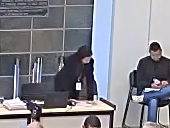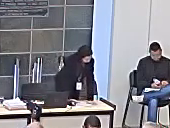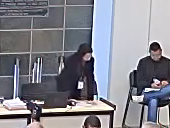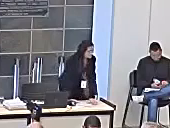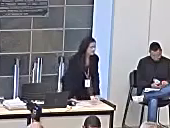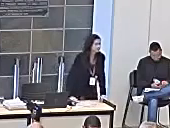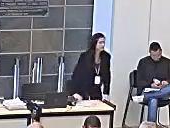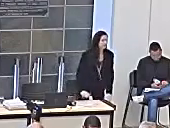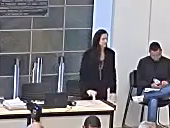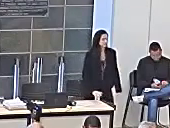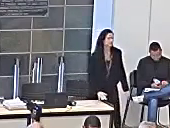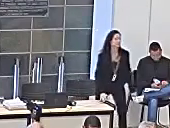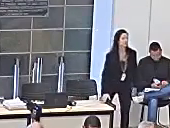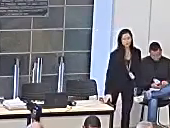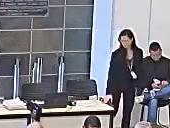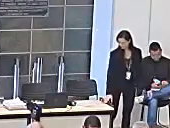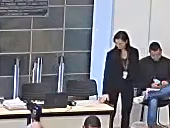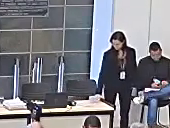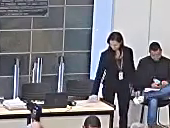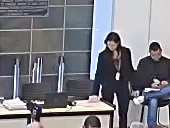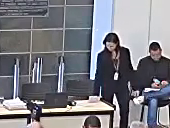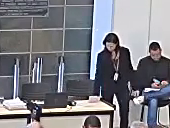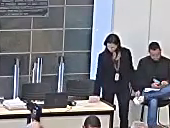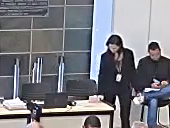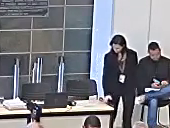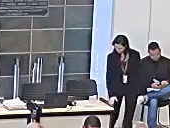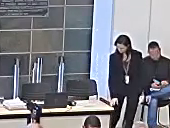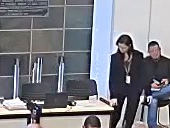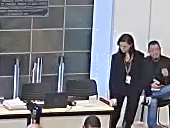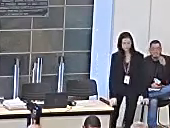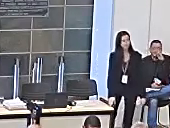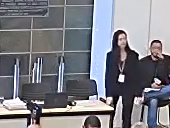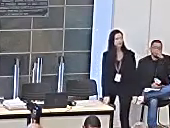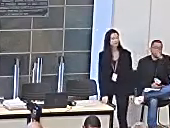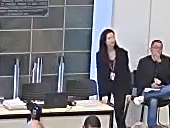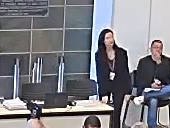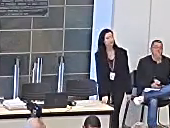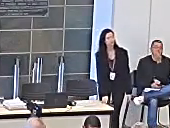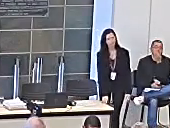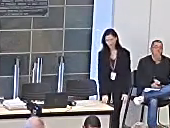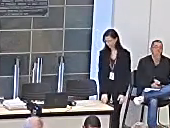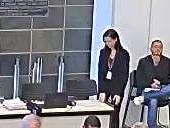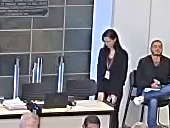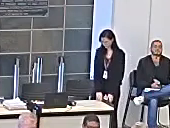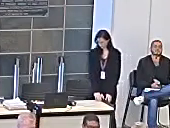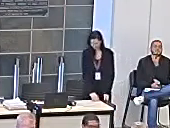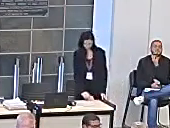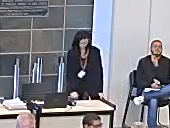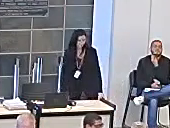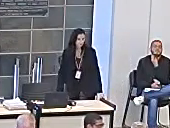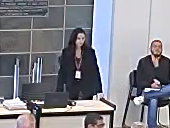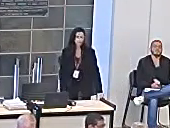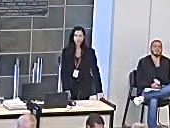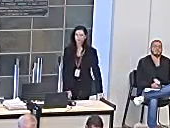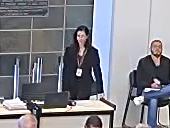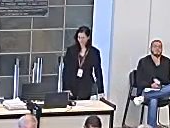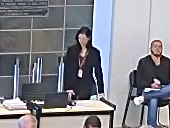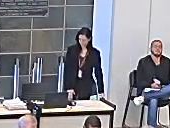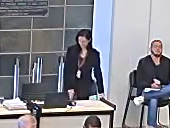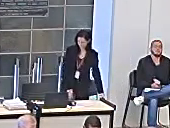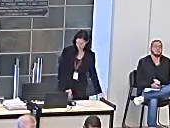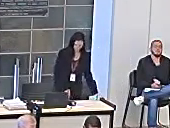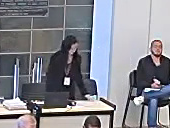para Maria Cristina, que é professora da creche Centro Pedagógico Anunciata. Eu tenho a honra, né? Fico